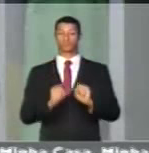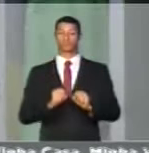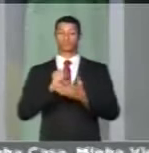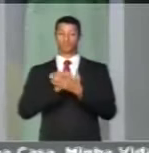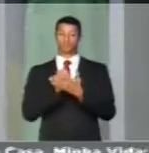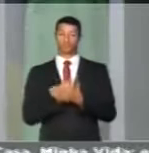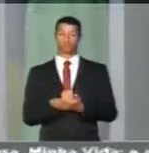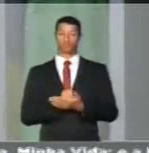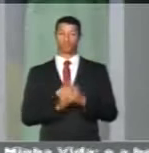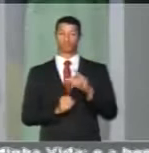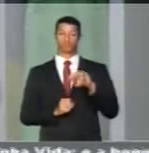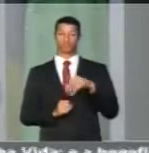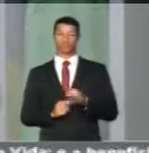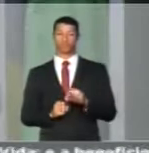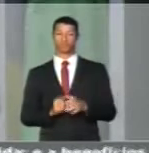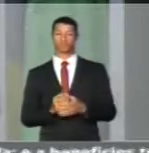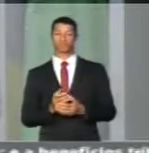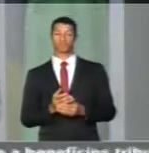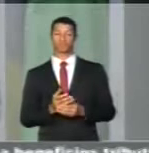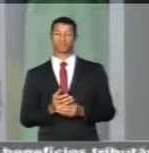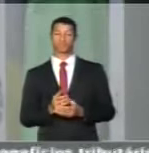controlar.